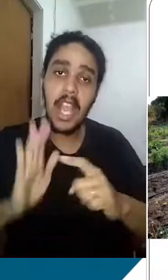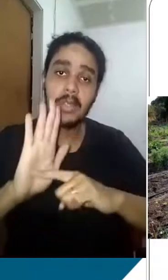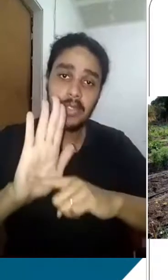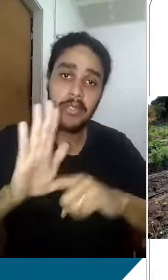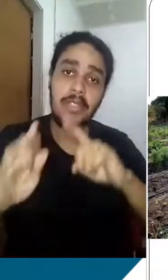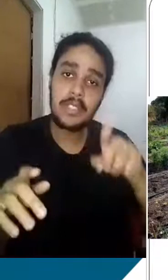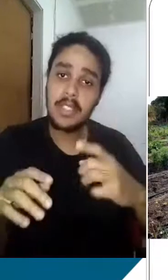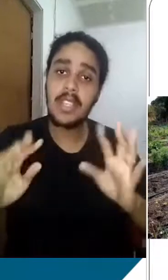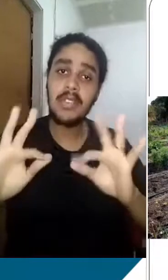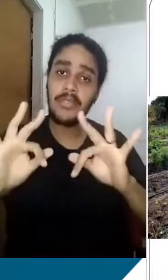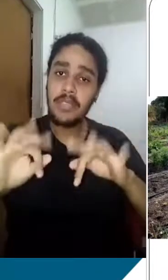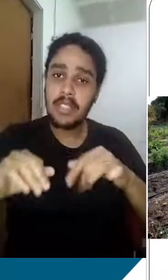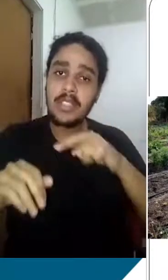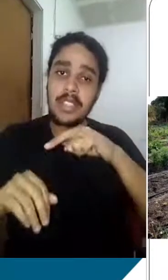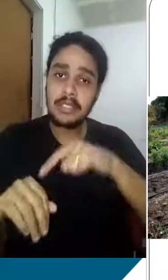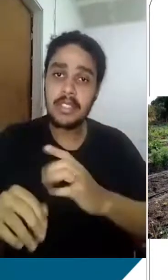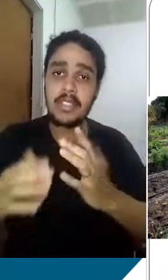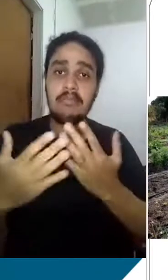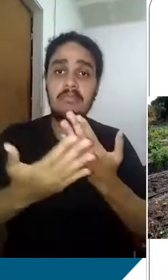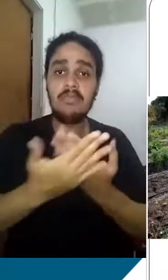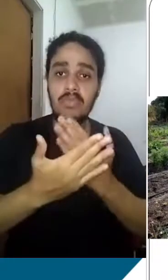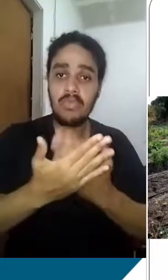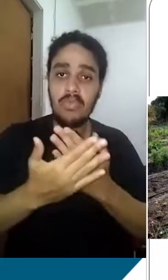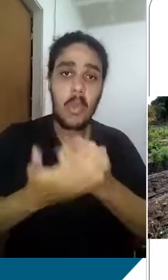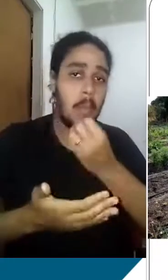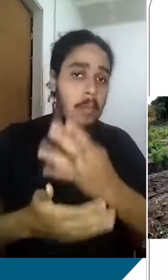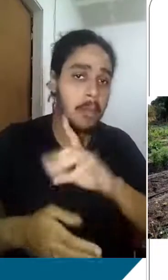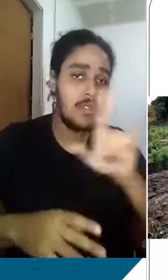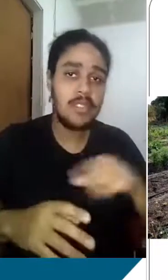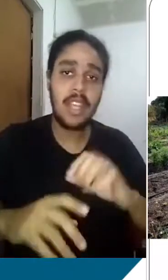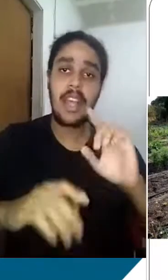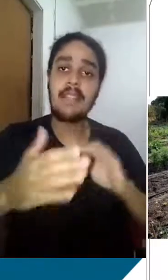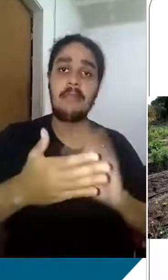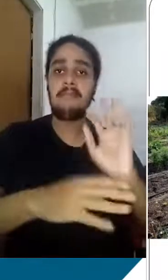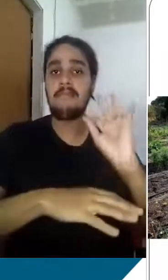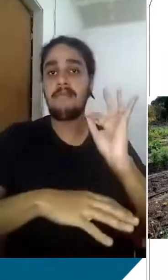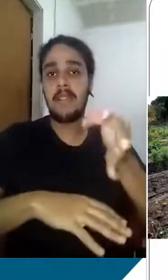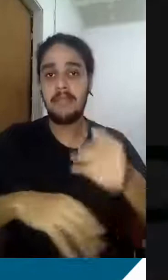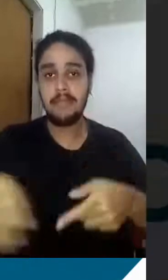E, bom, vamos ficando por aqui. Bons estudos. Até os próximos vídeos.